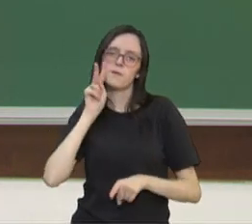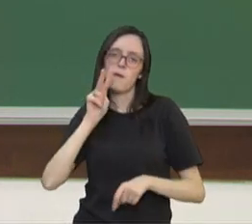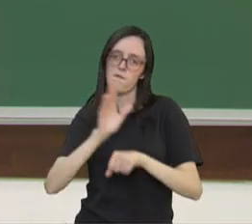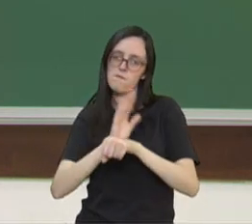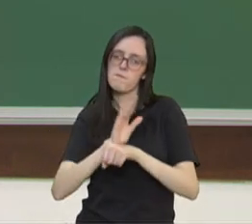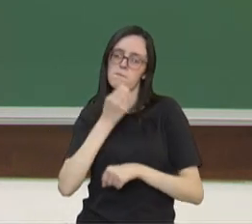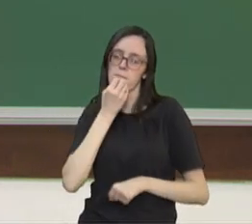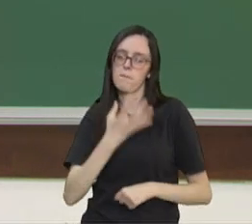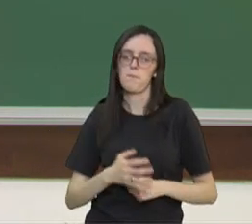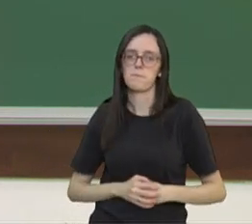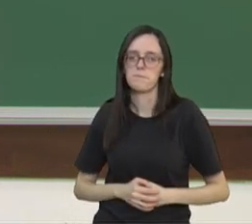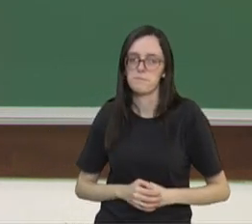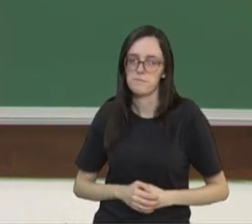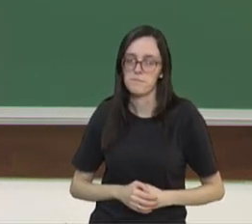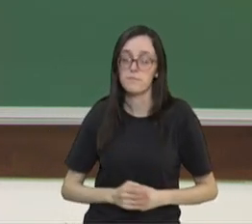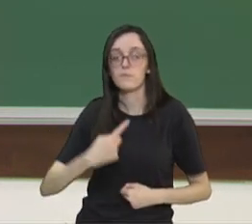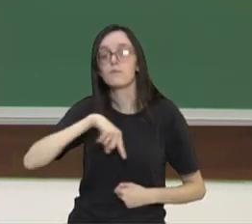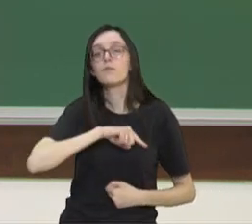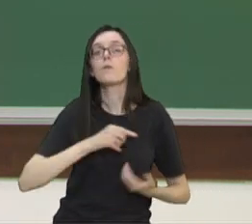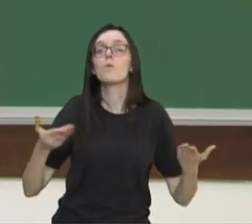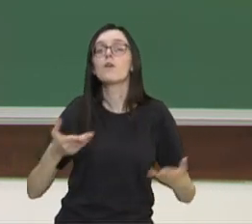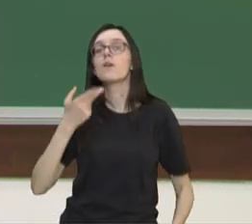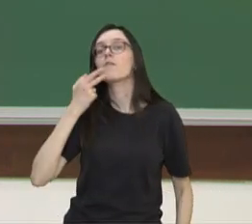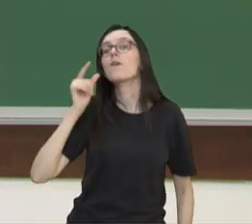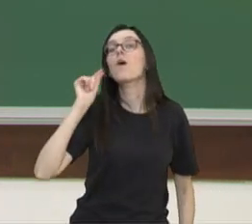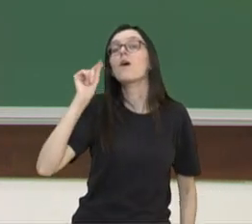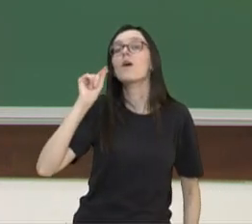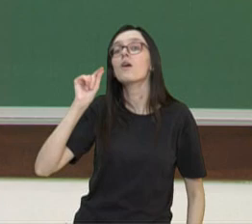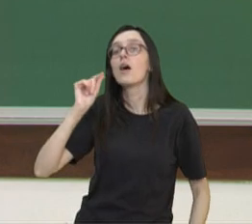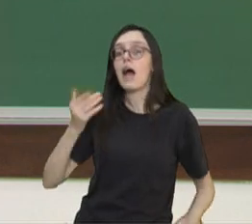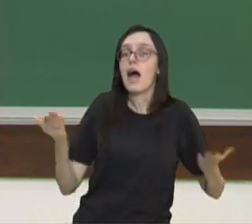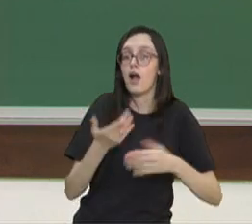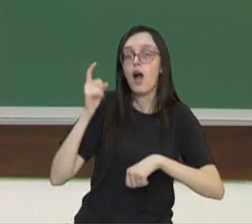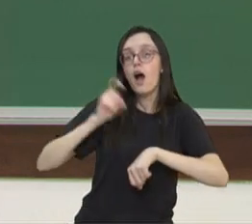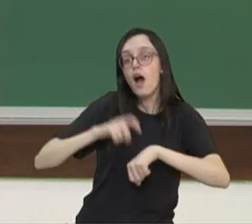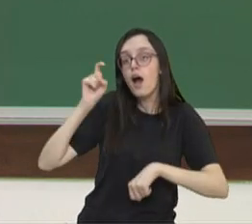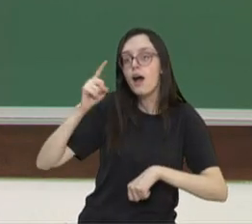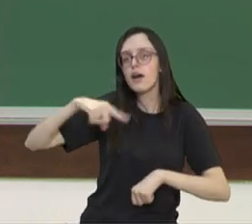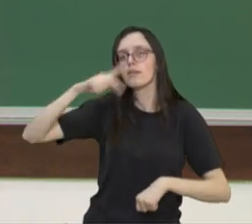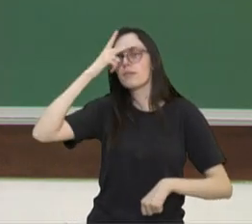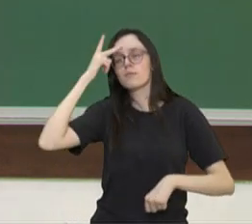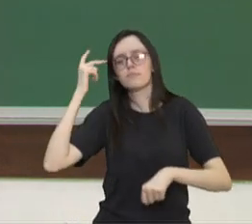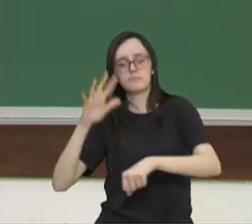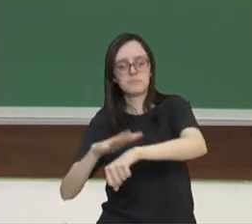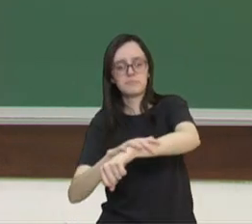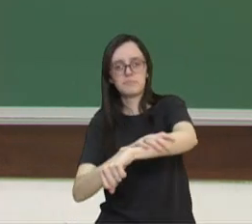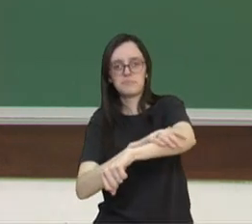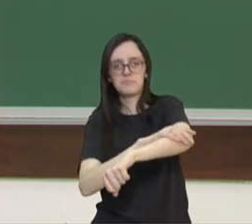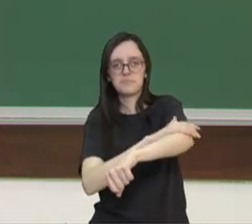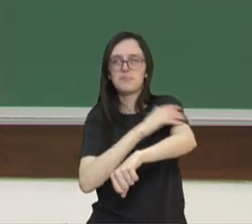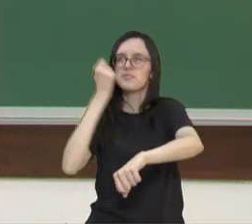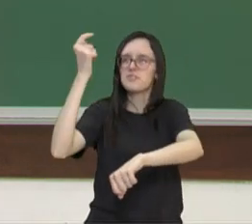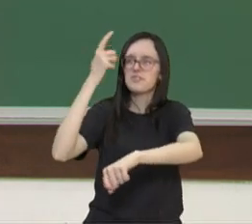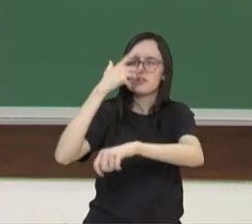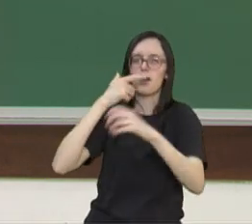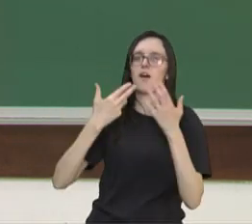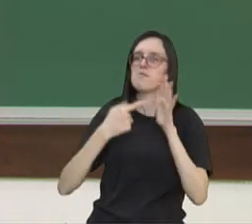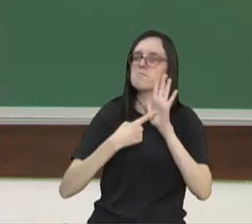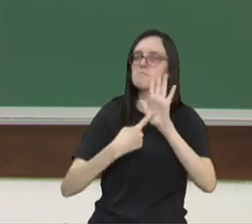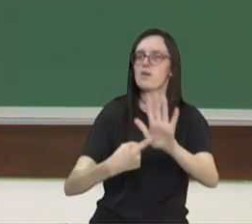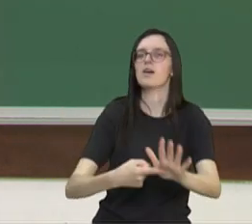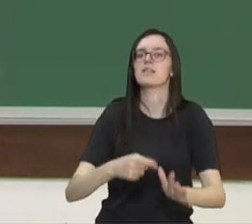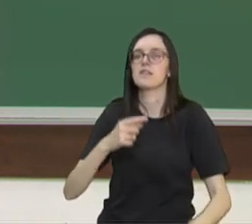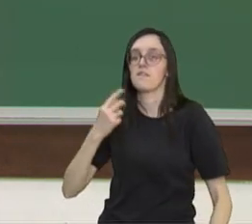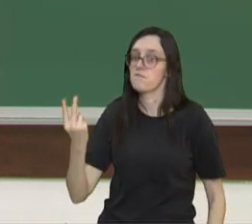Hoje, nós vamos falar que chegou a hora dessa gente bronzeada mostrar seu valor. Sim, vamos falar